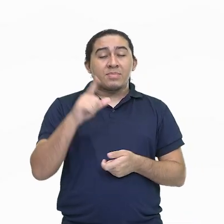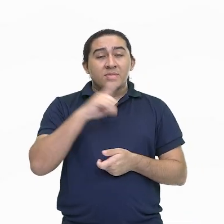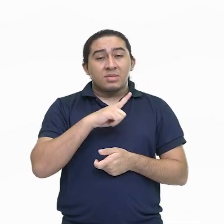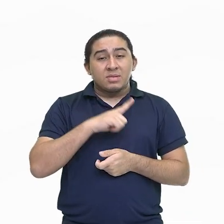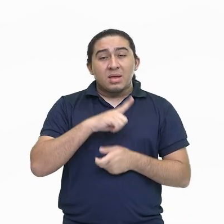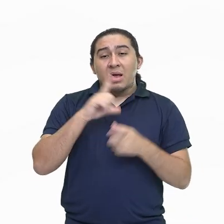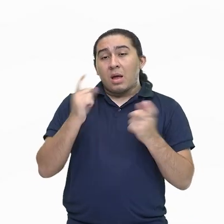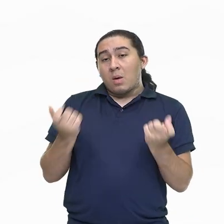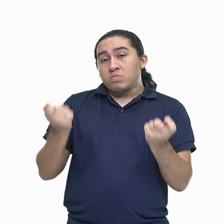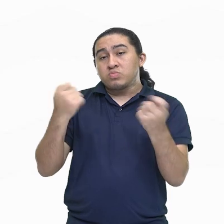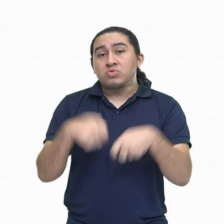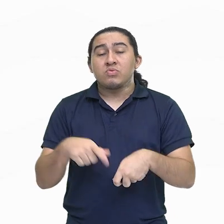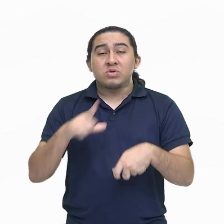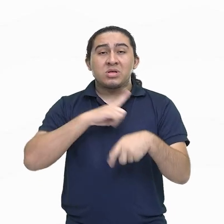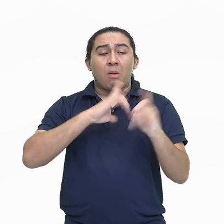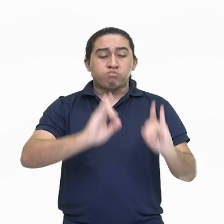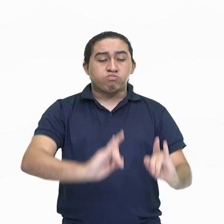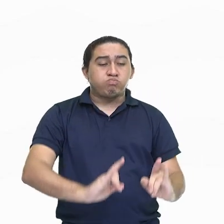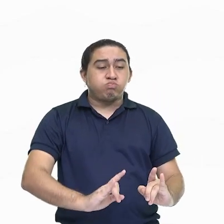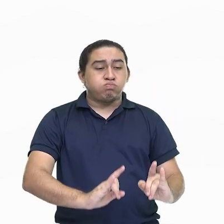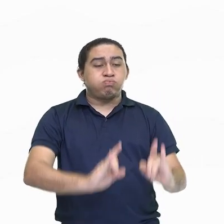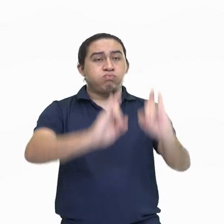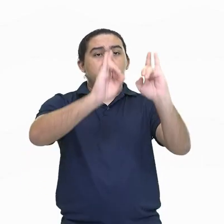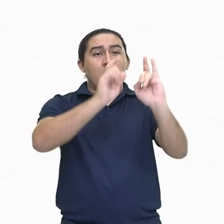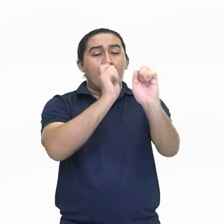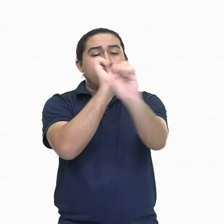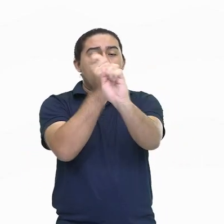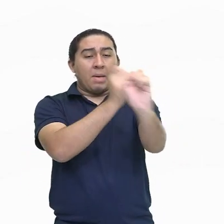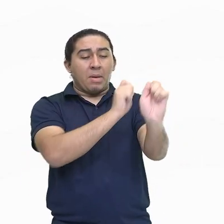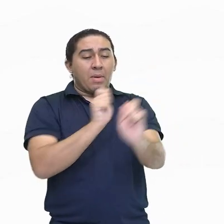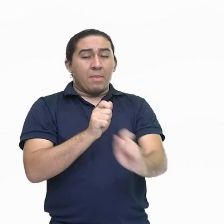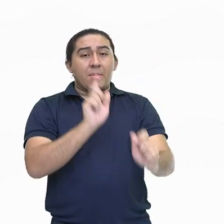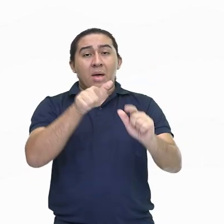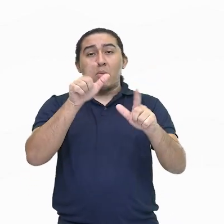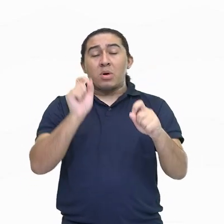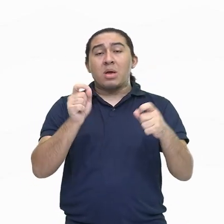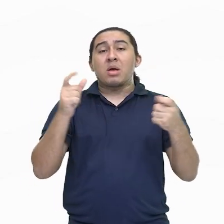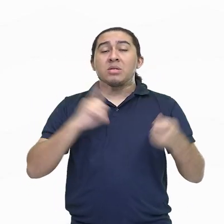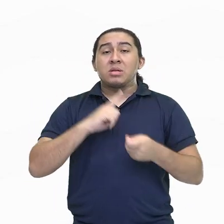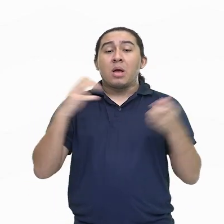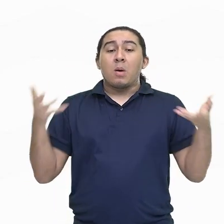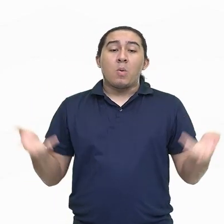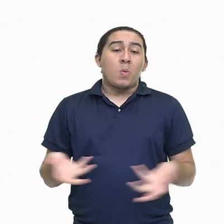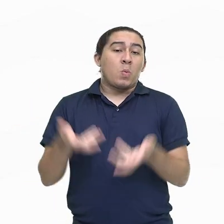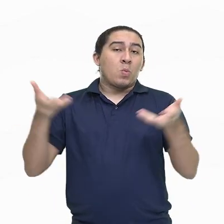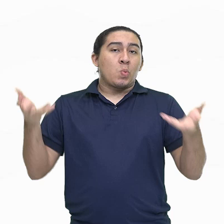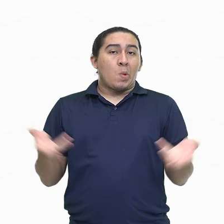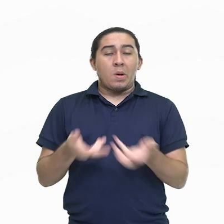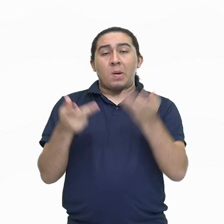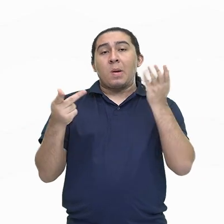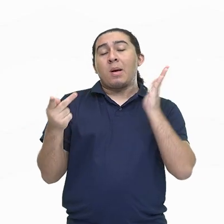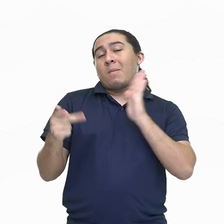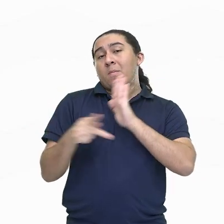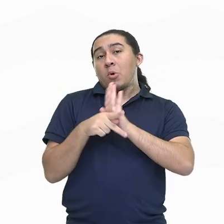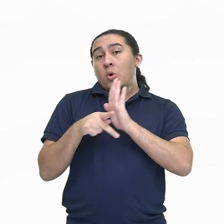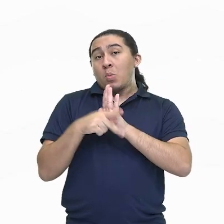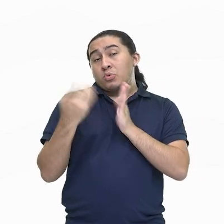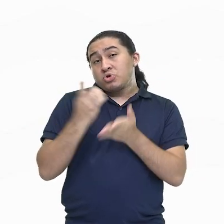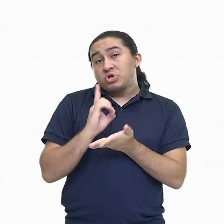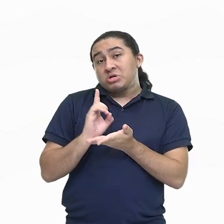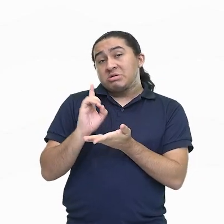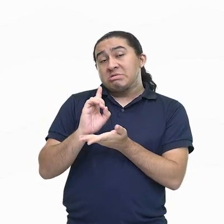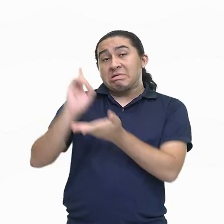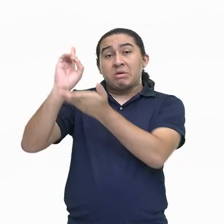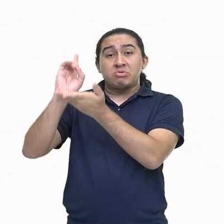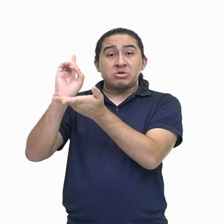tinham o propósito de prestar culto aos seus deuses. Uma das suas características é a utilização